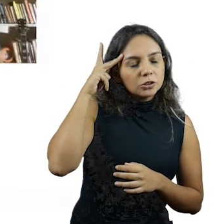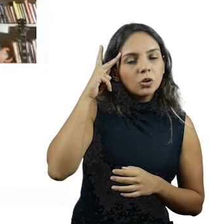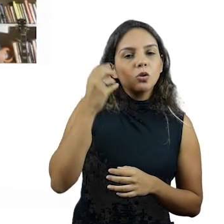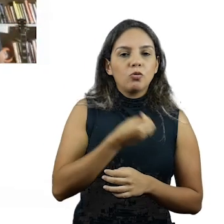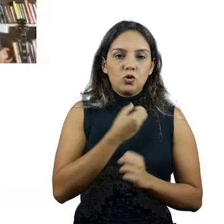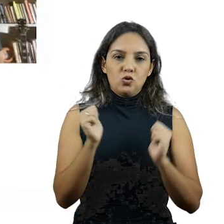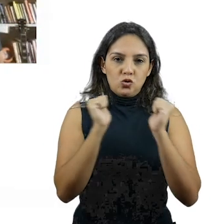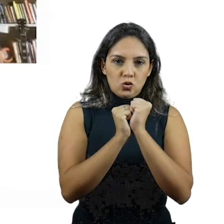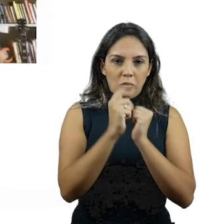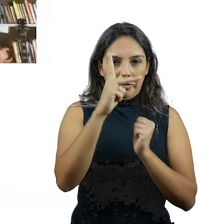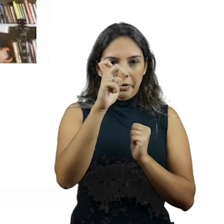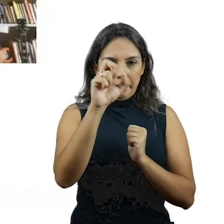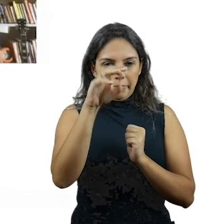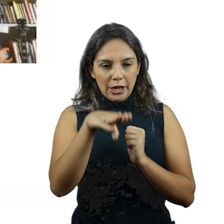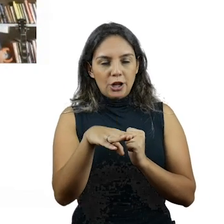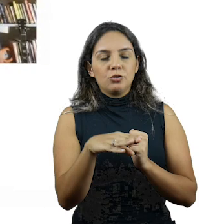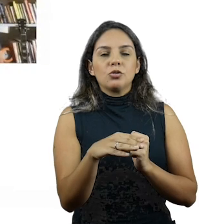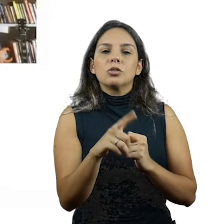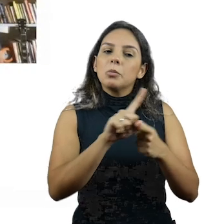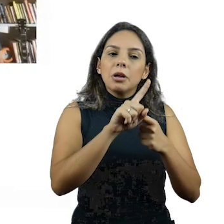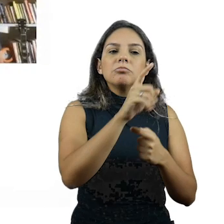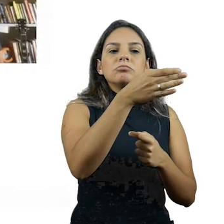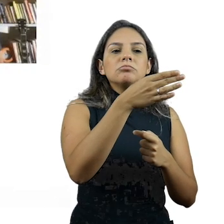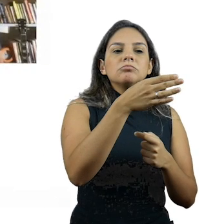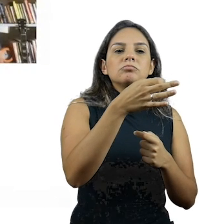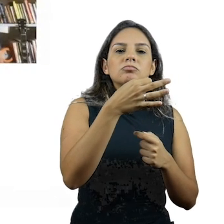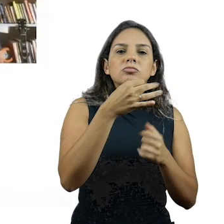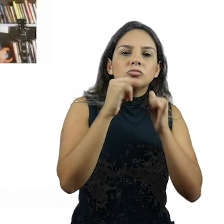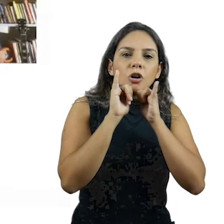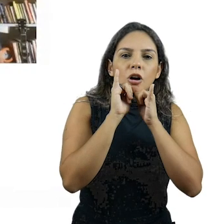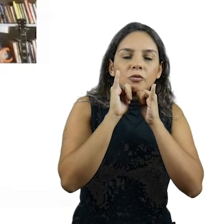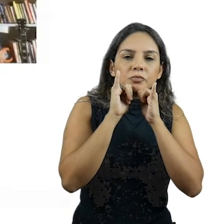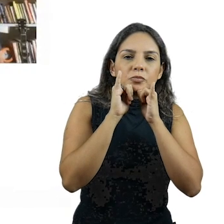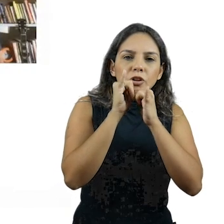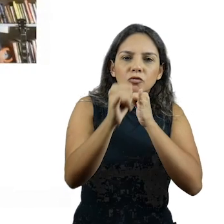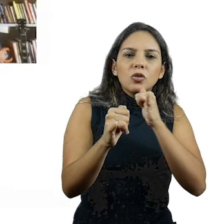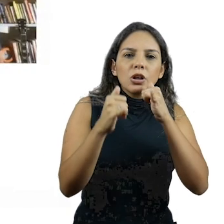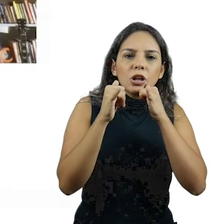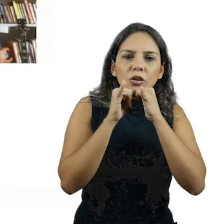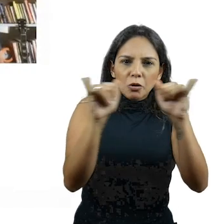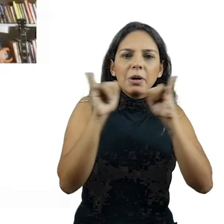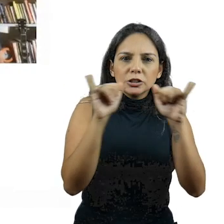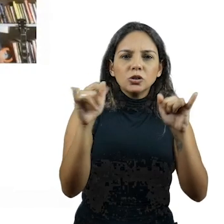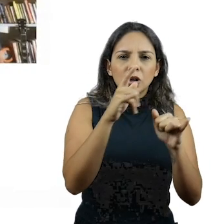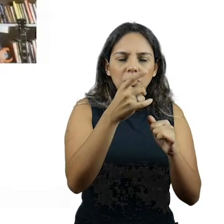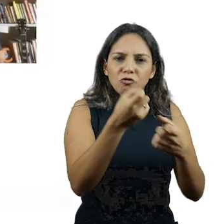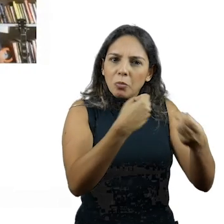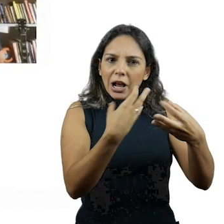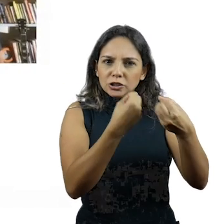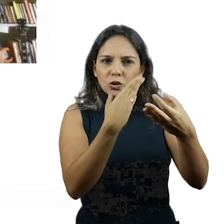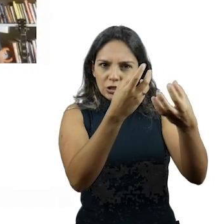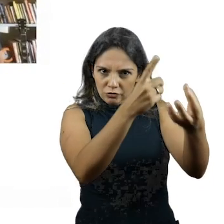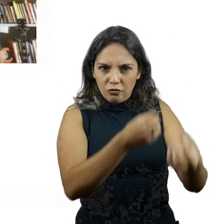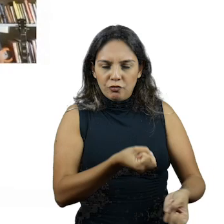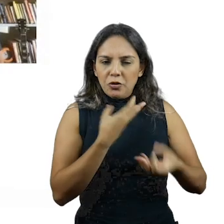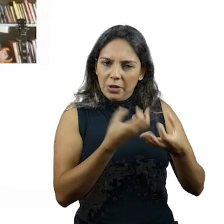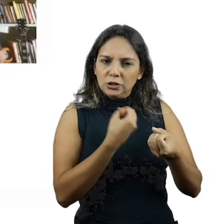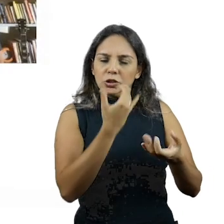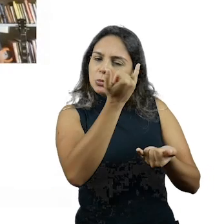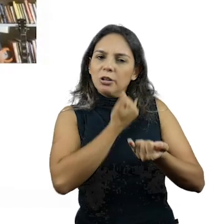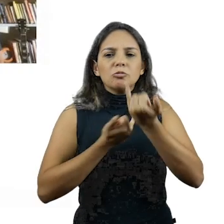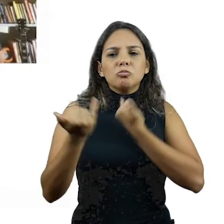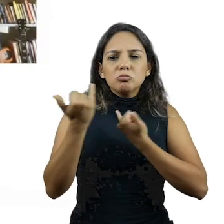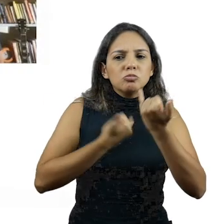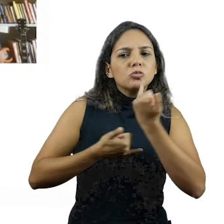com o Pedro Dom, que também me deram informações, então eu fiz um pouco dessa pesquisa que um biógrafo, vamos dizer, ou um